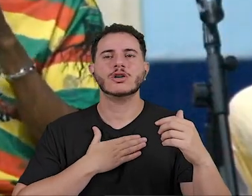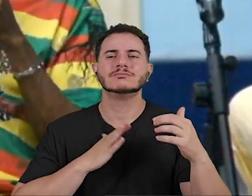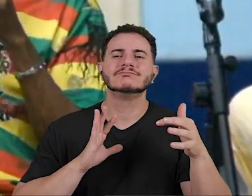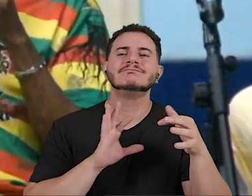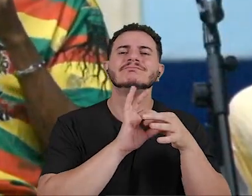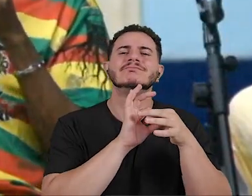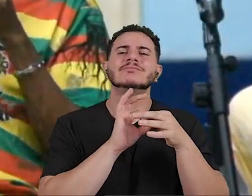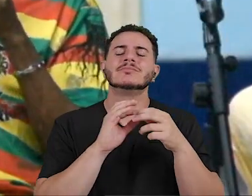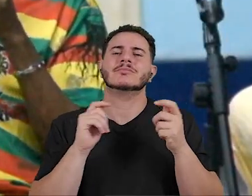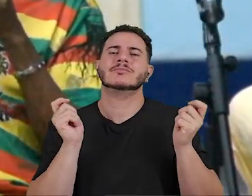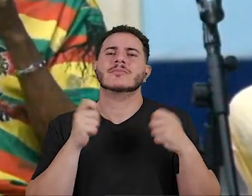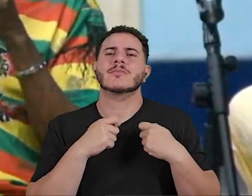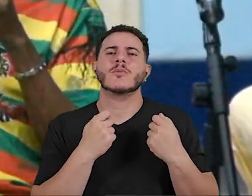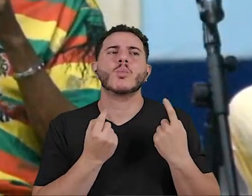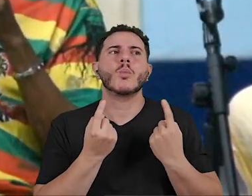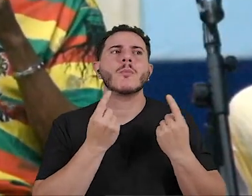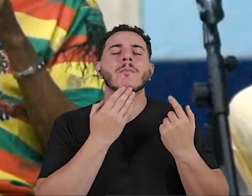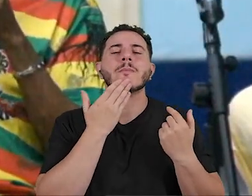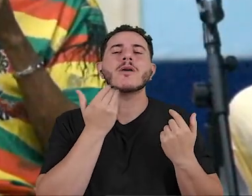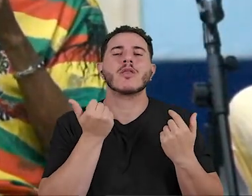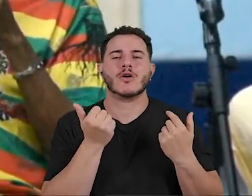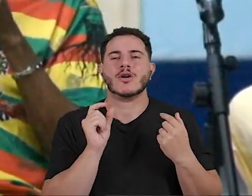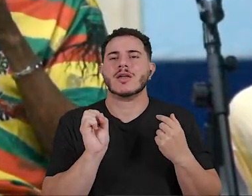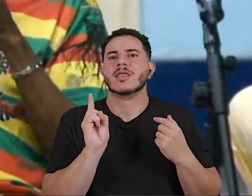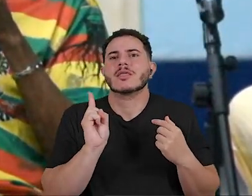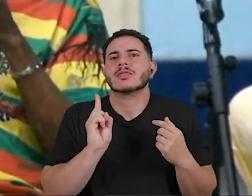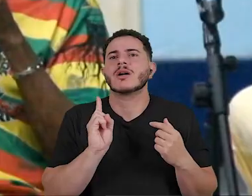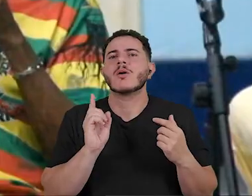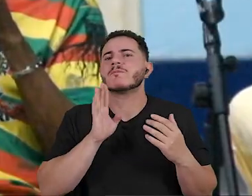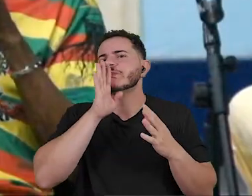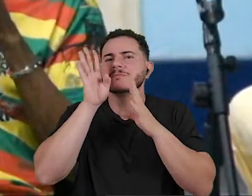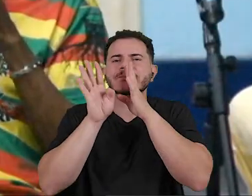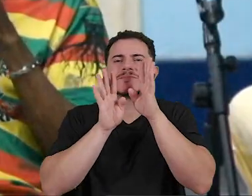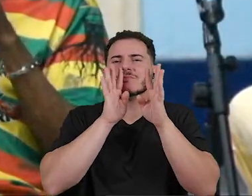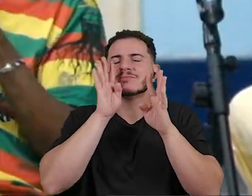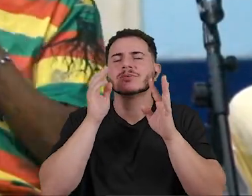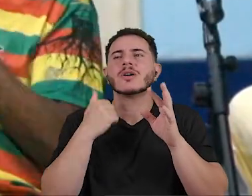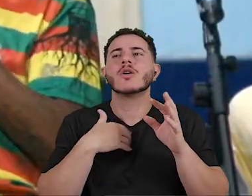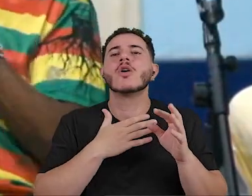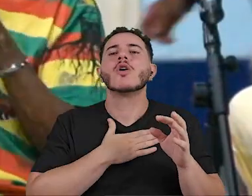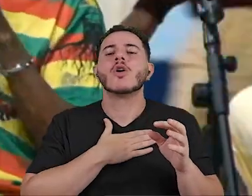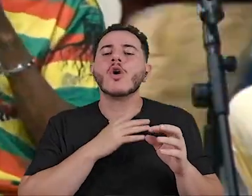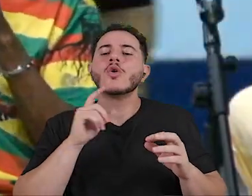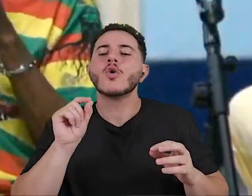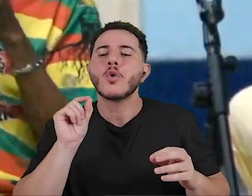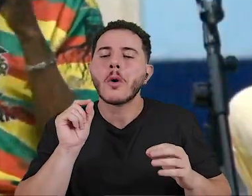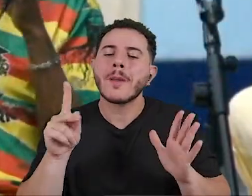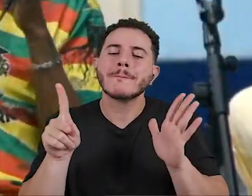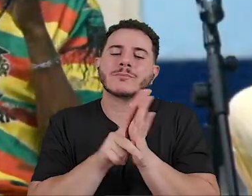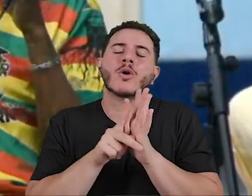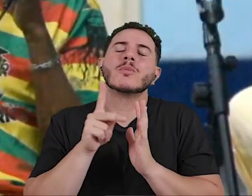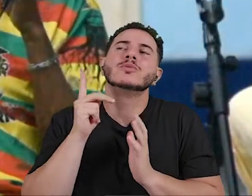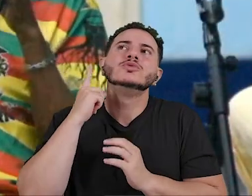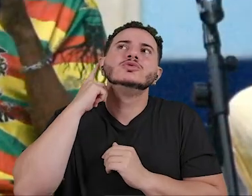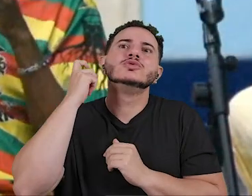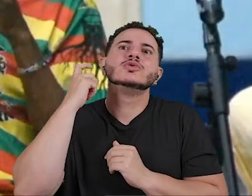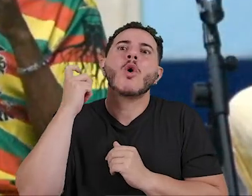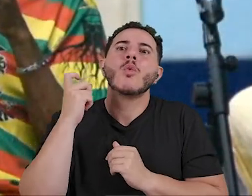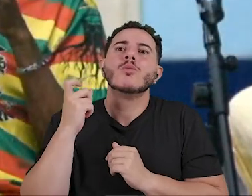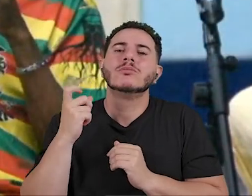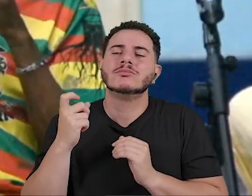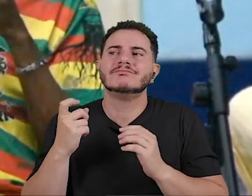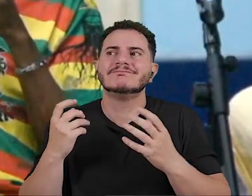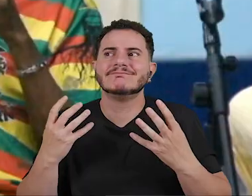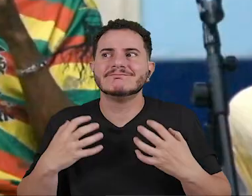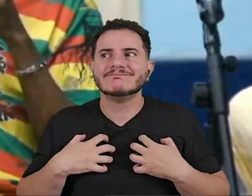eu gosto muito do som maior. Para mim é um dos melhores tom que tem dentro da música.